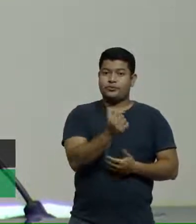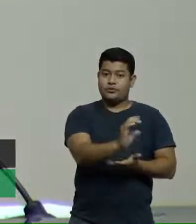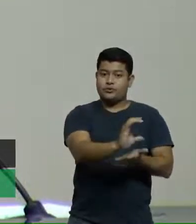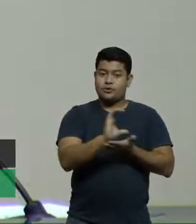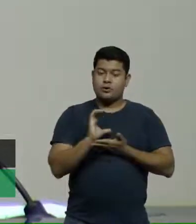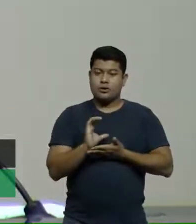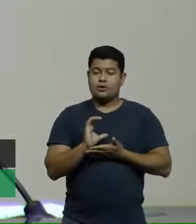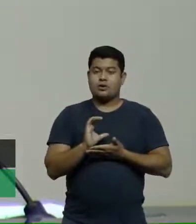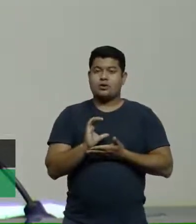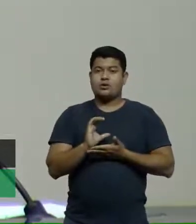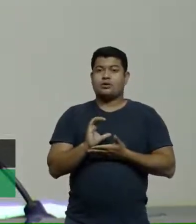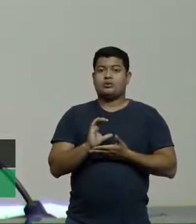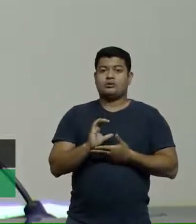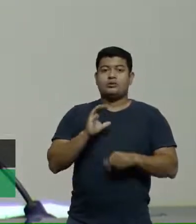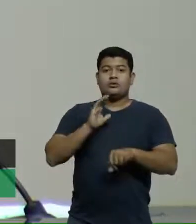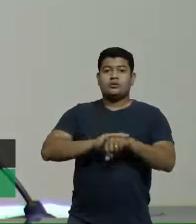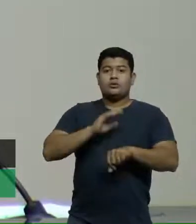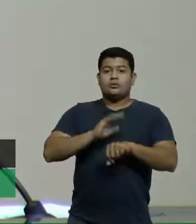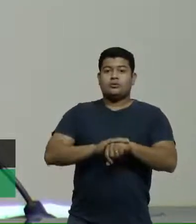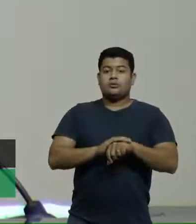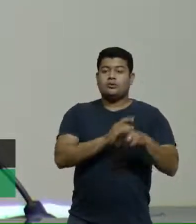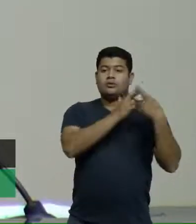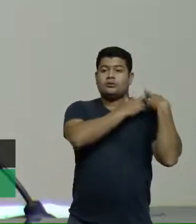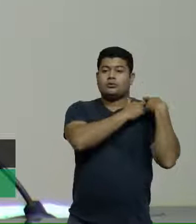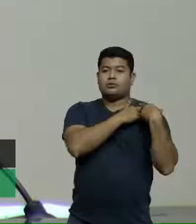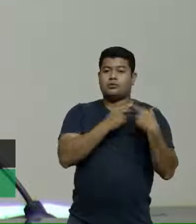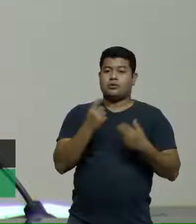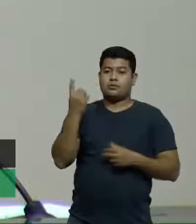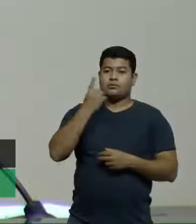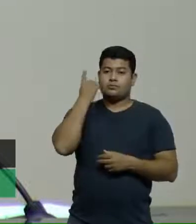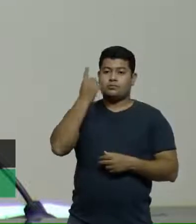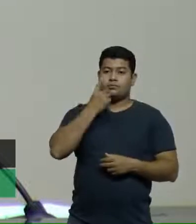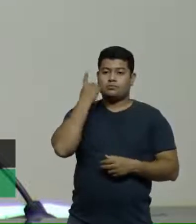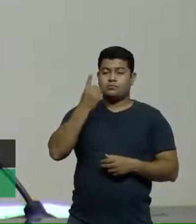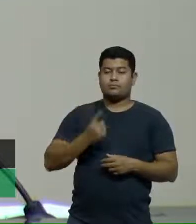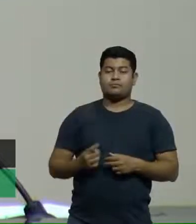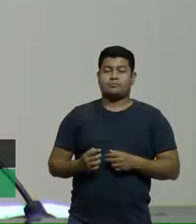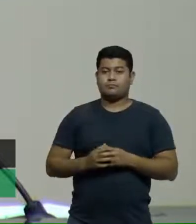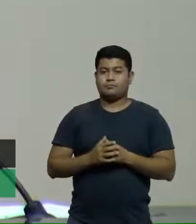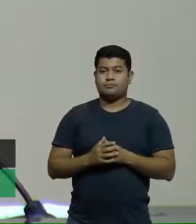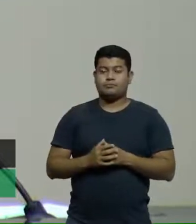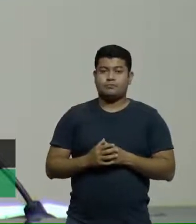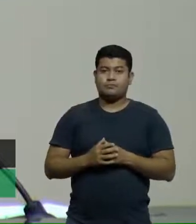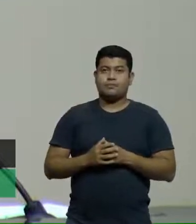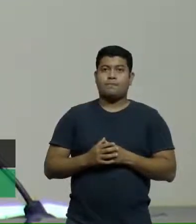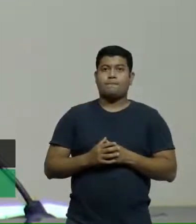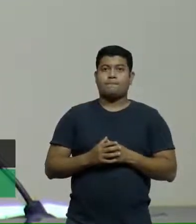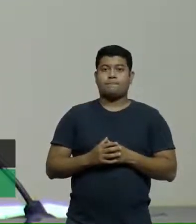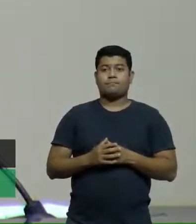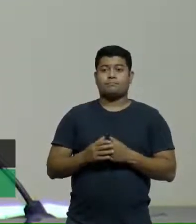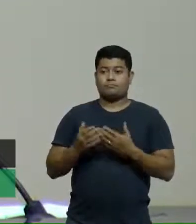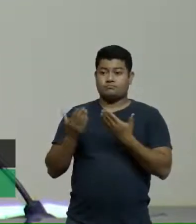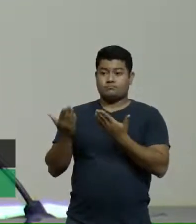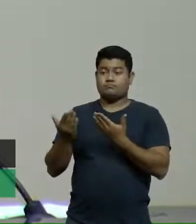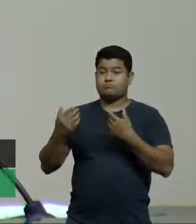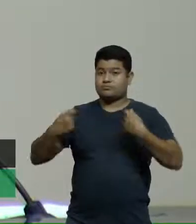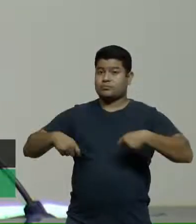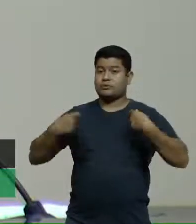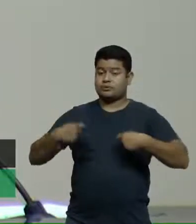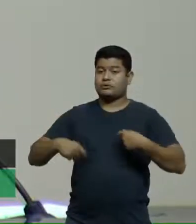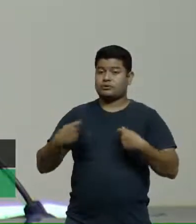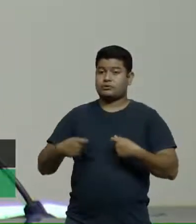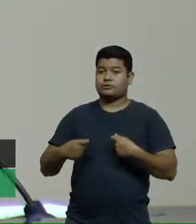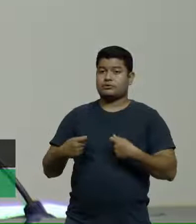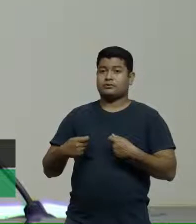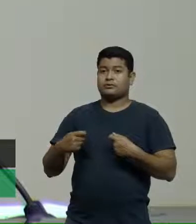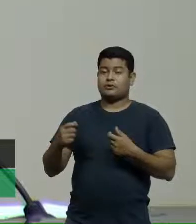das emendas impositivas e dos próprios recursos do Estado, que existem algumas